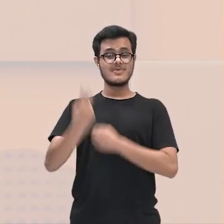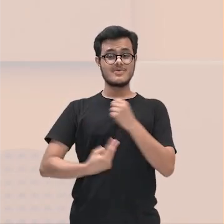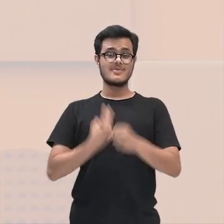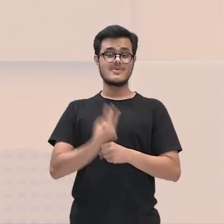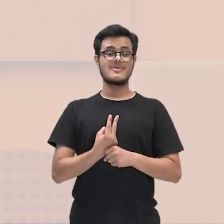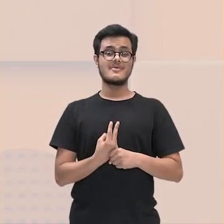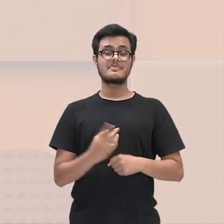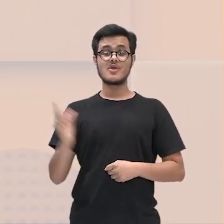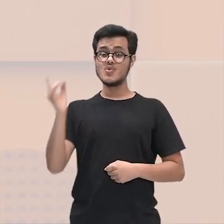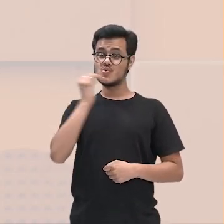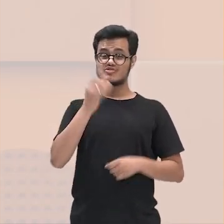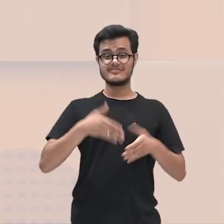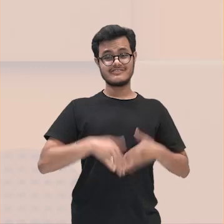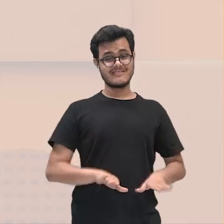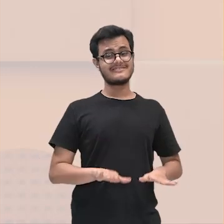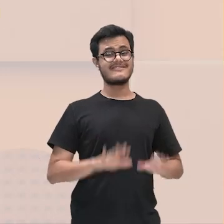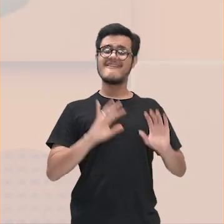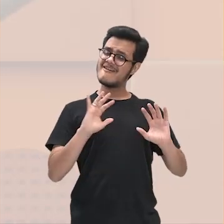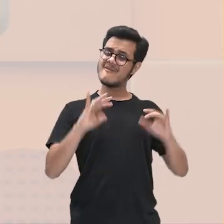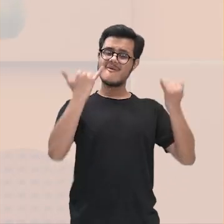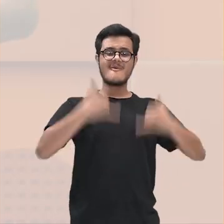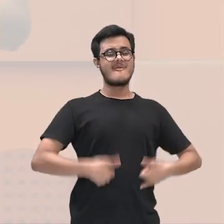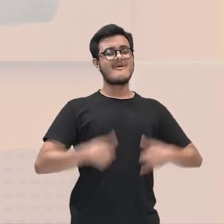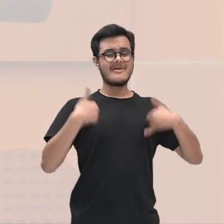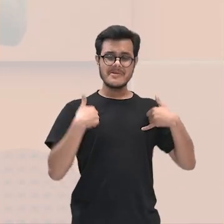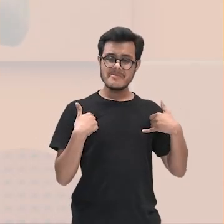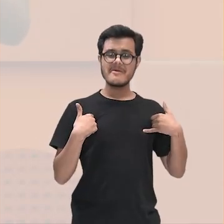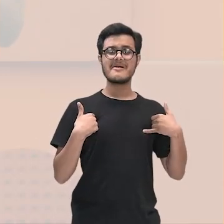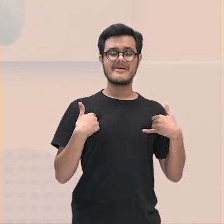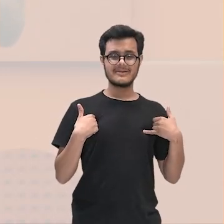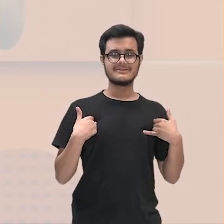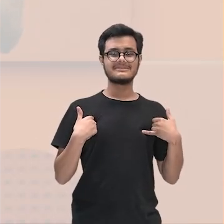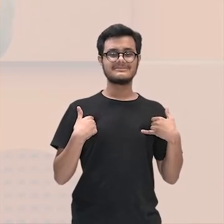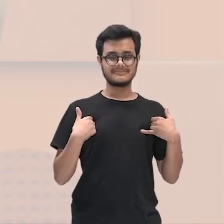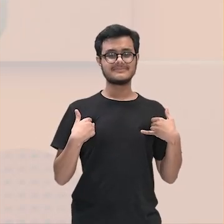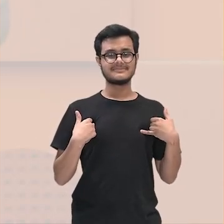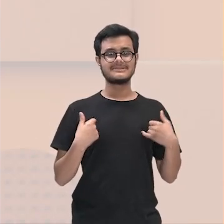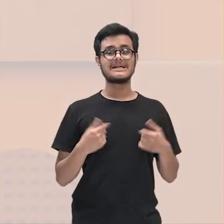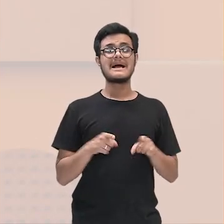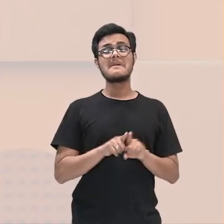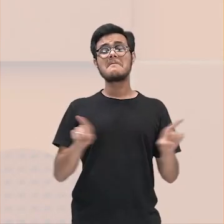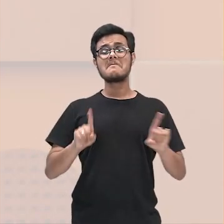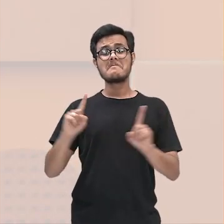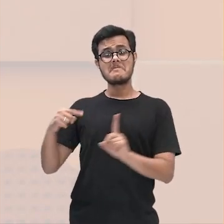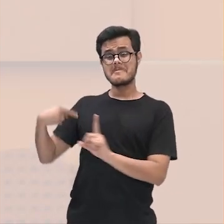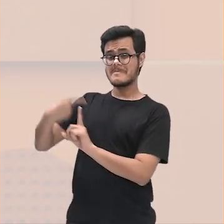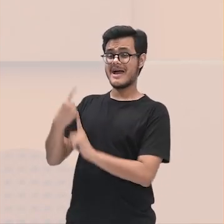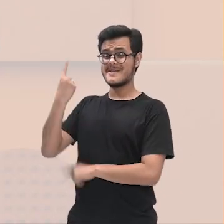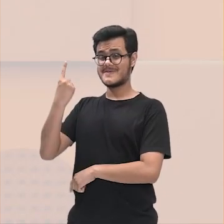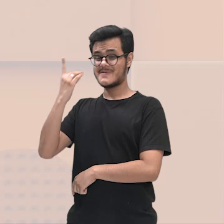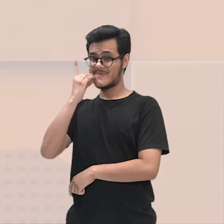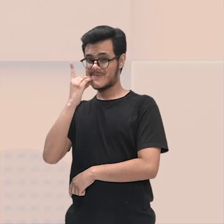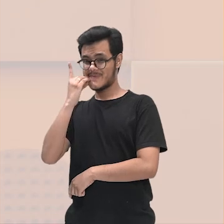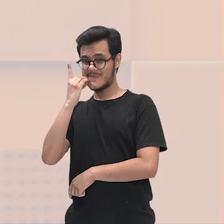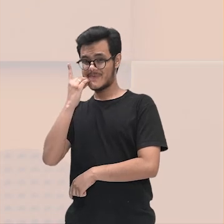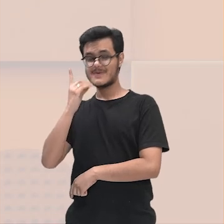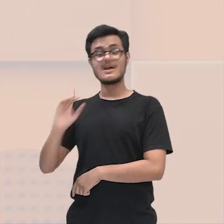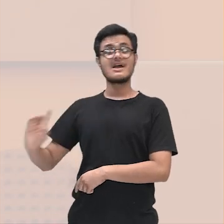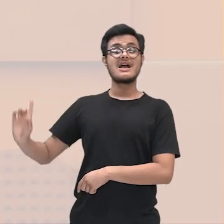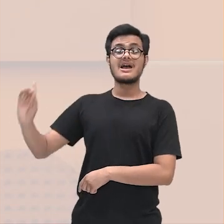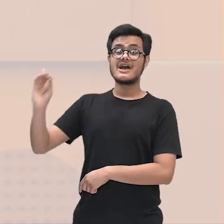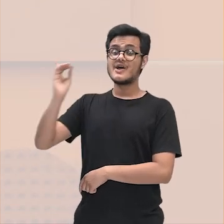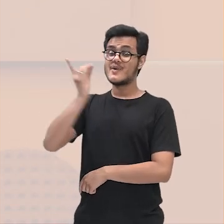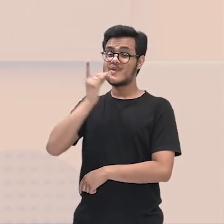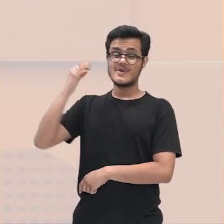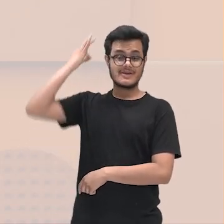dia do nascimento, quando a pessoa nascia, né, tinha ali a sua festa de aniversário, mas também tinha o dia do